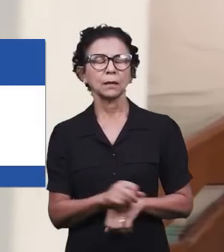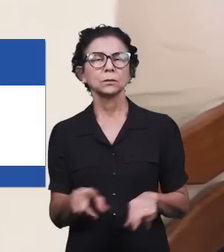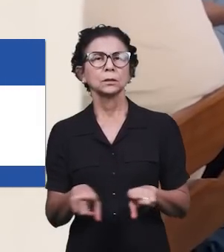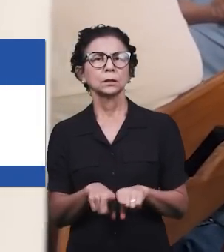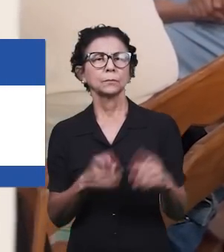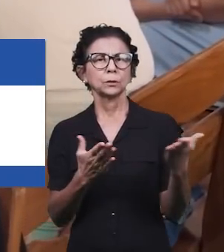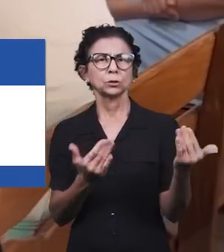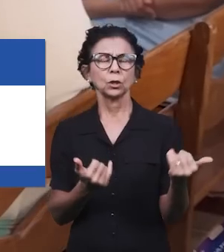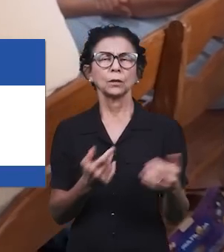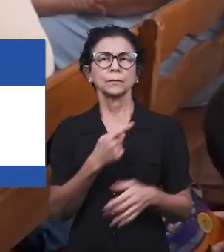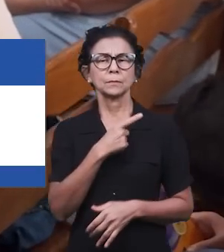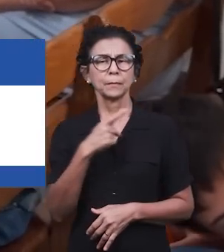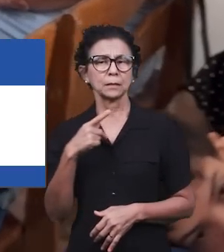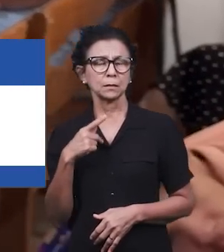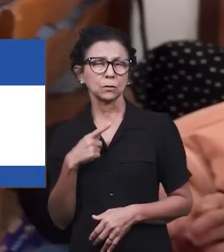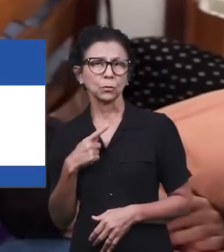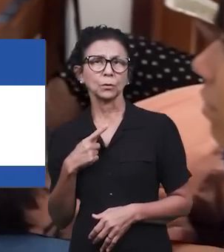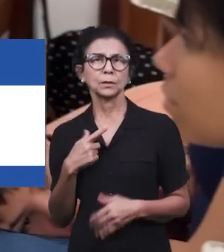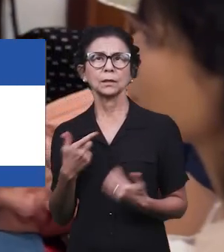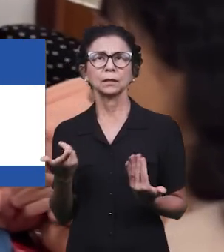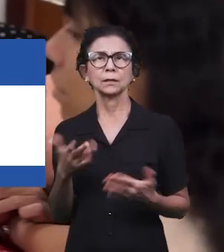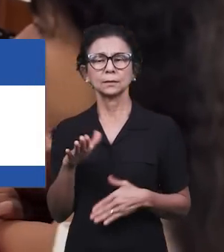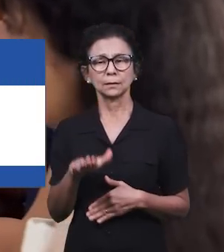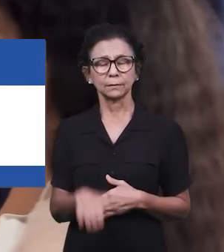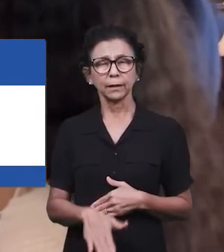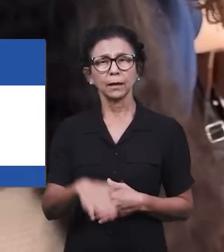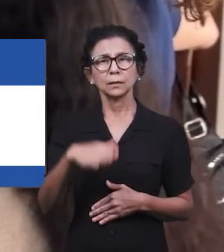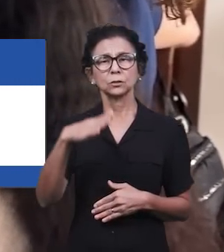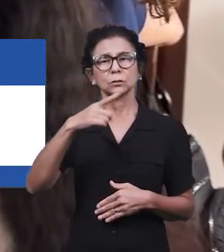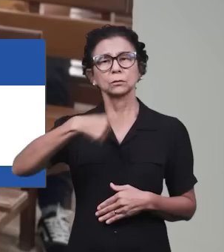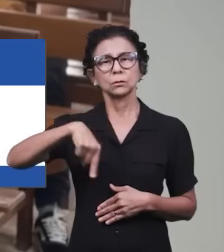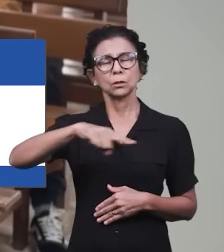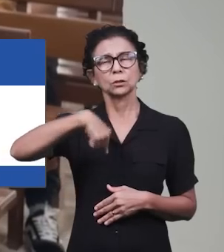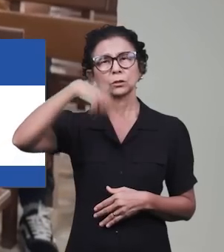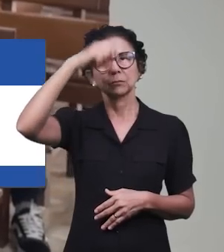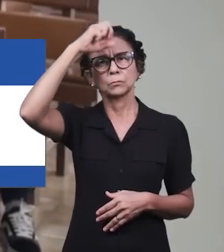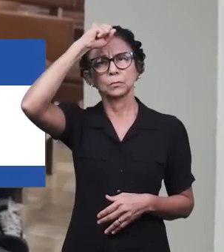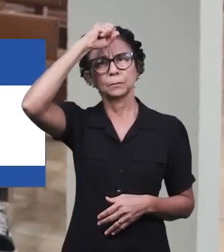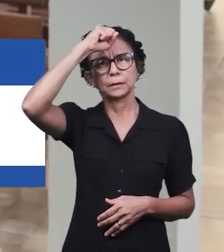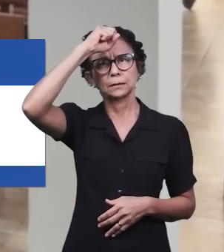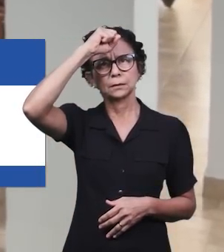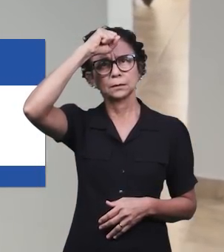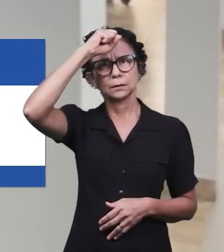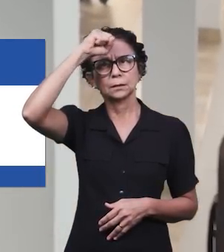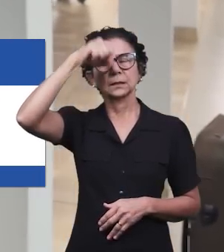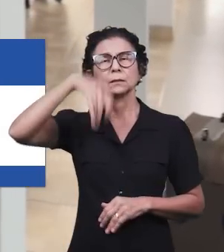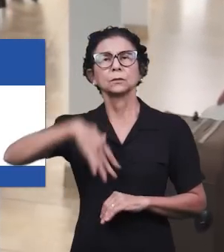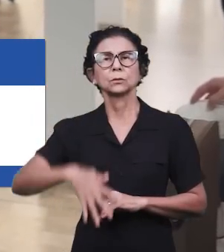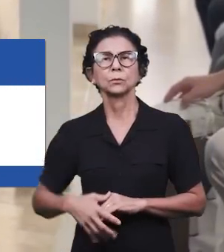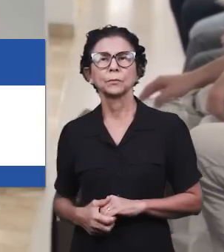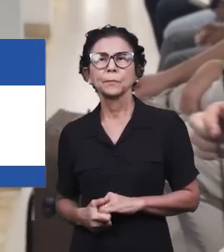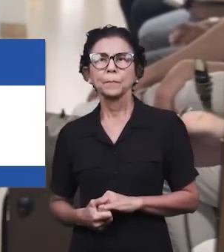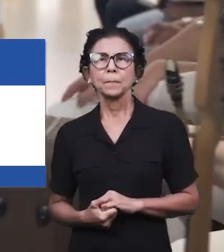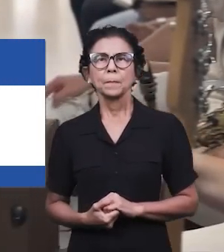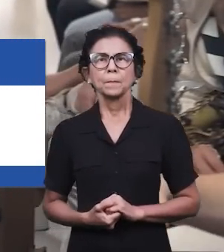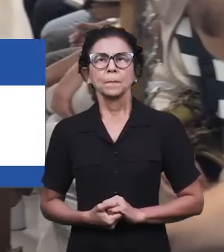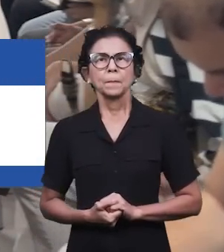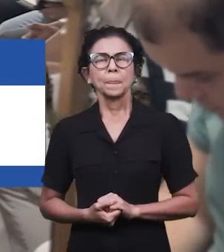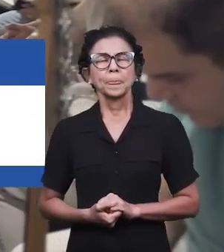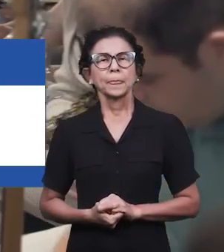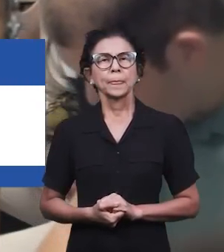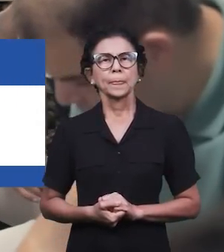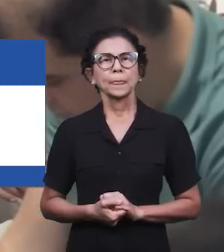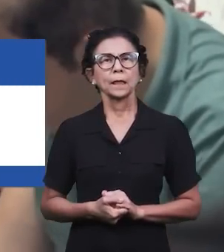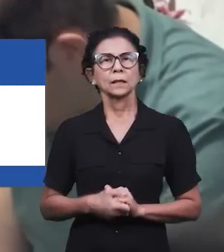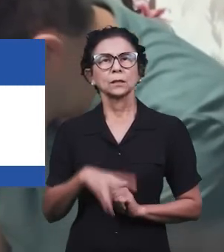os jovens. E nessa tarde tivemos um aprendizado e eu agradeço porque o Senhor me fez viver, experimentar isso que no